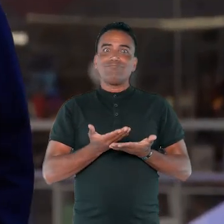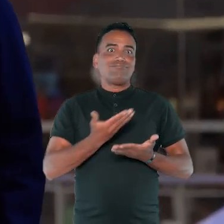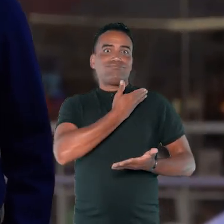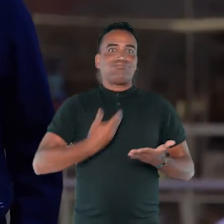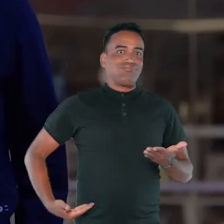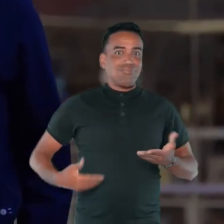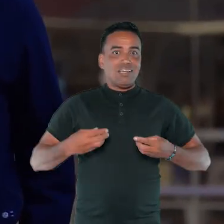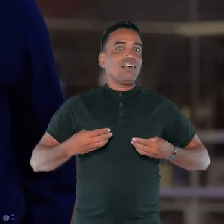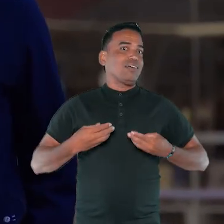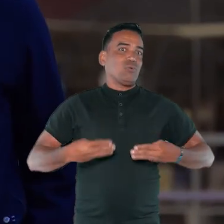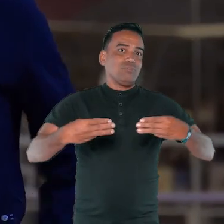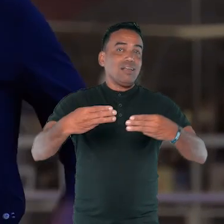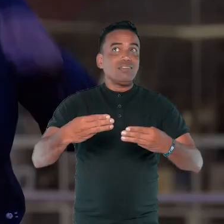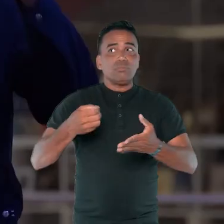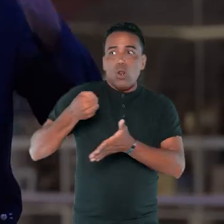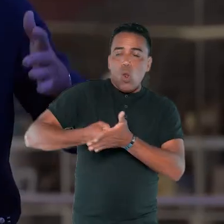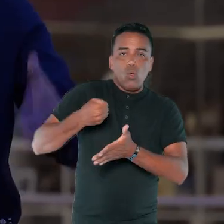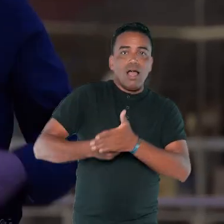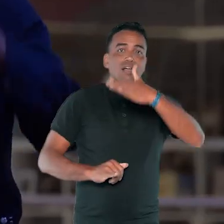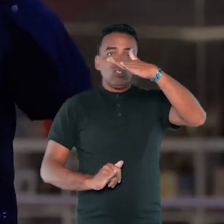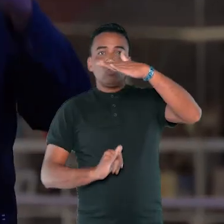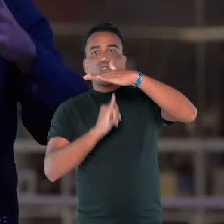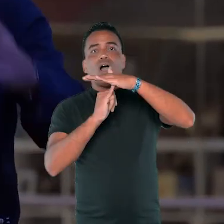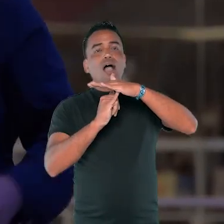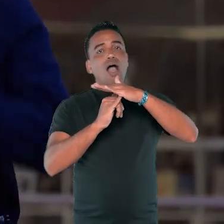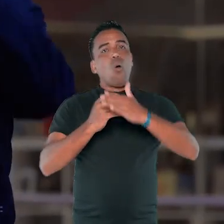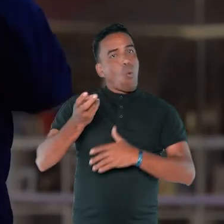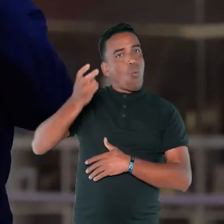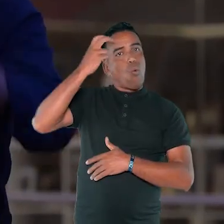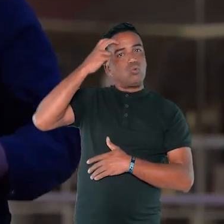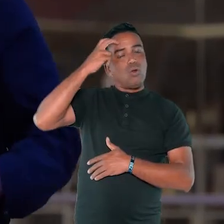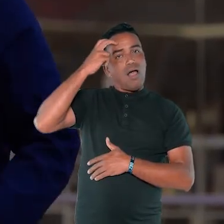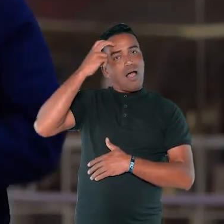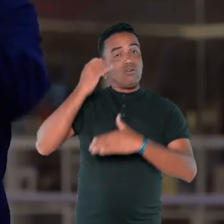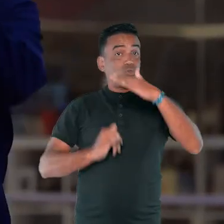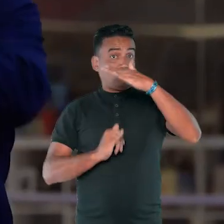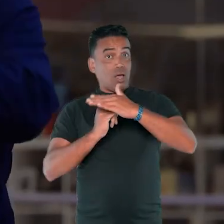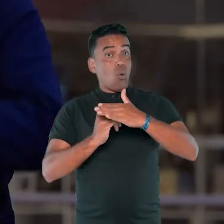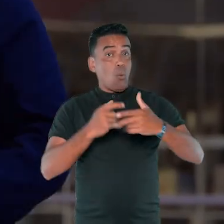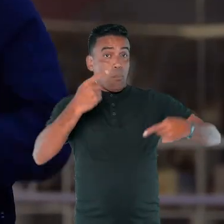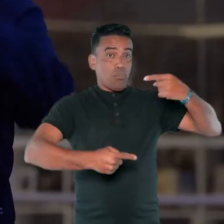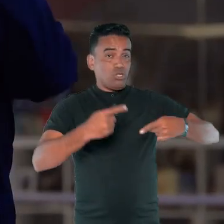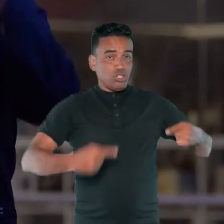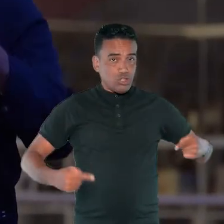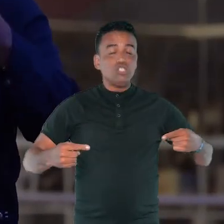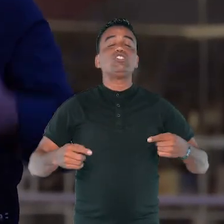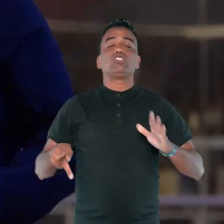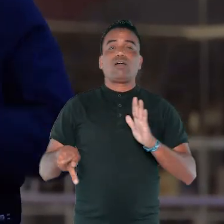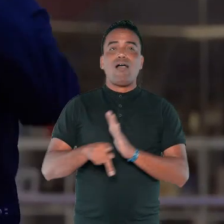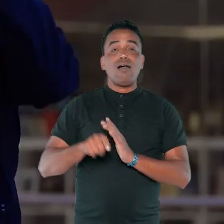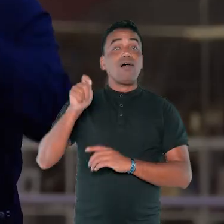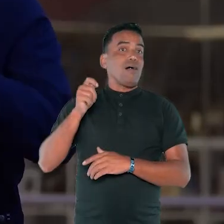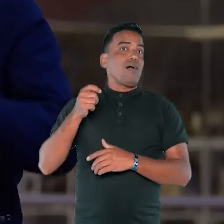tem que manter as nossas instituições, as culturais, as políticas, as institucionais, como o Superior Tribunal Federal, como o